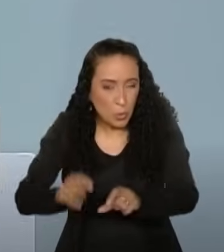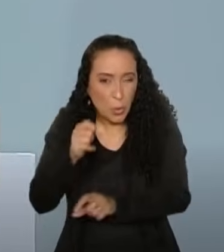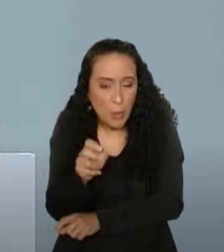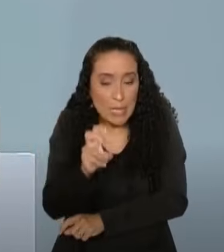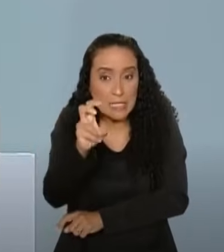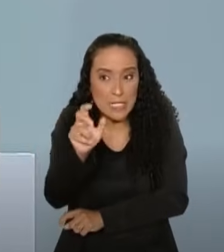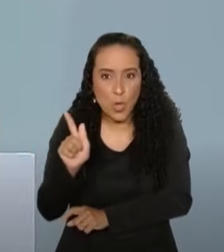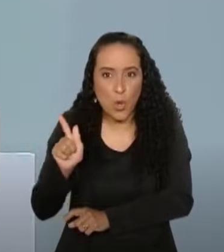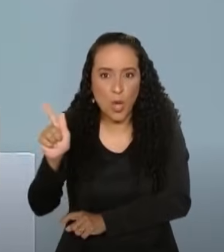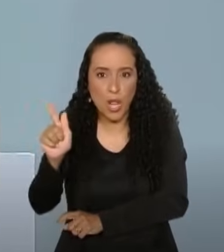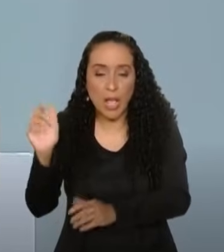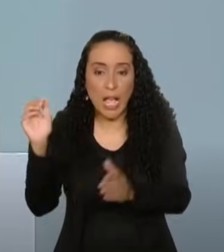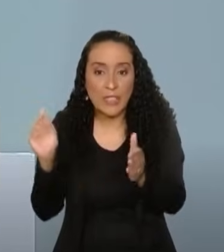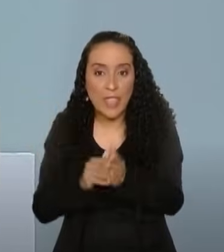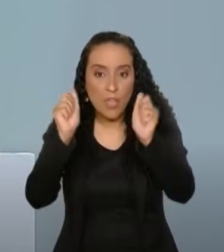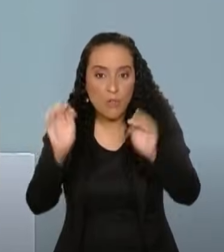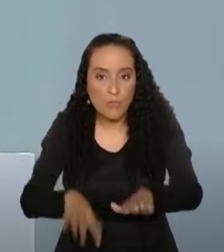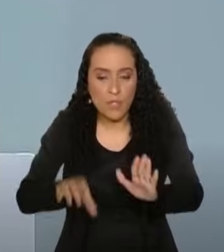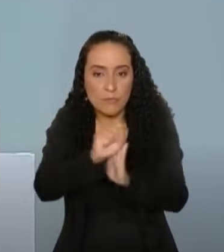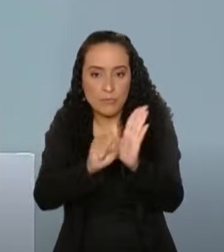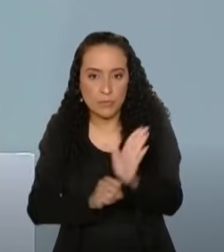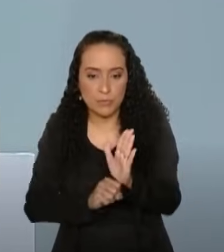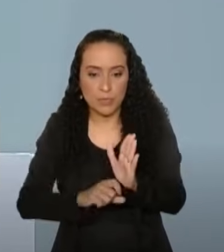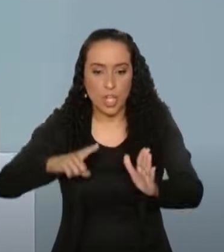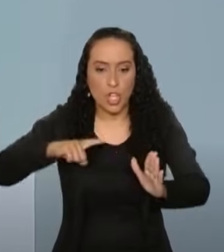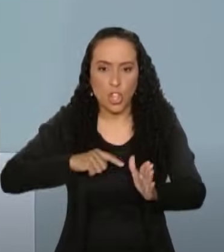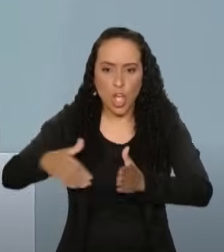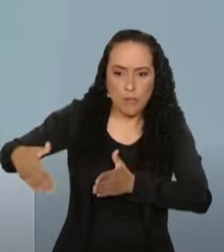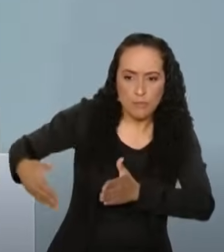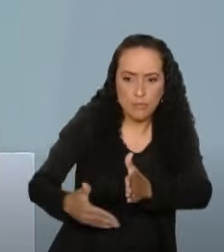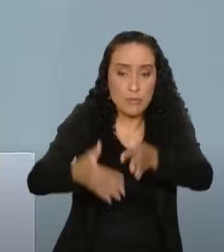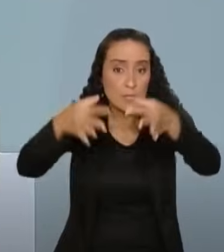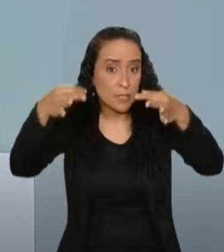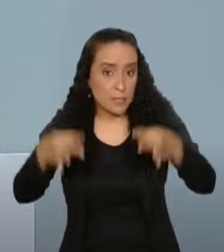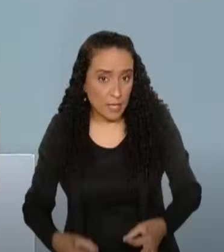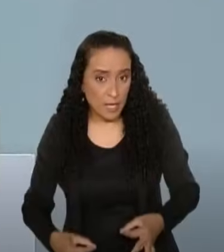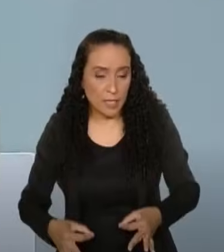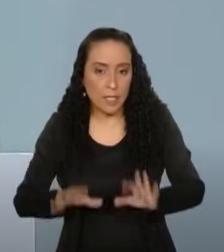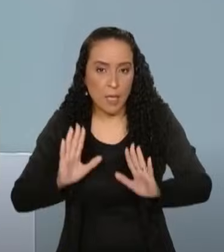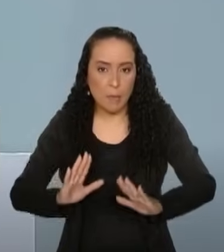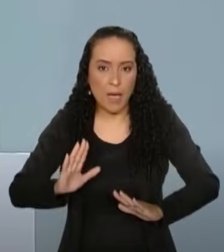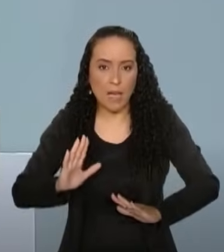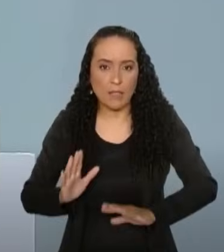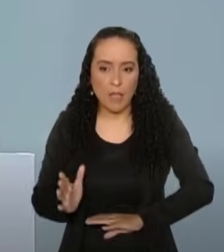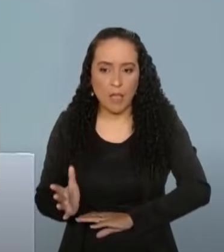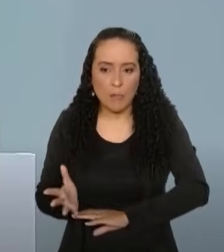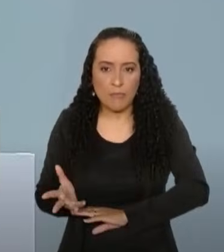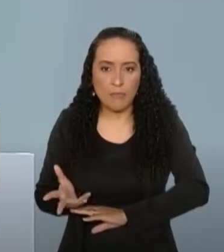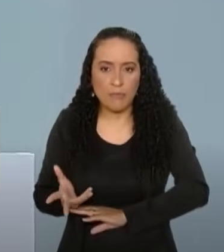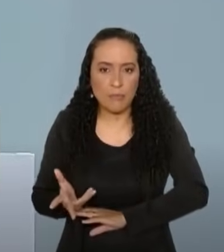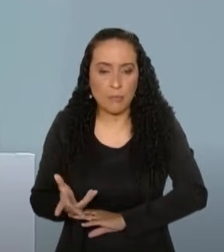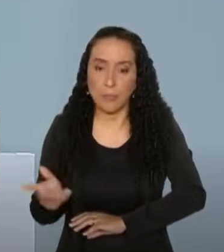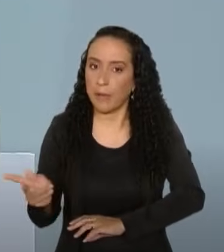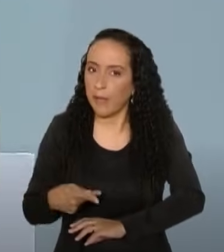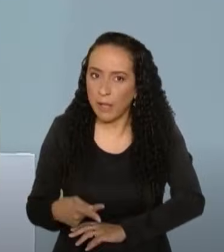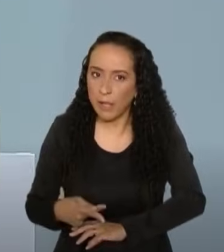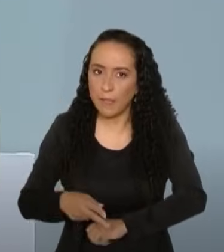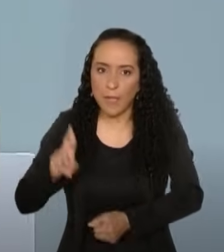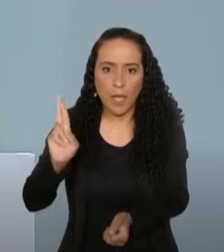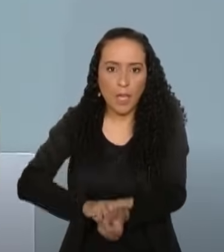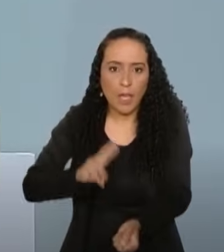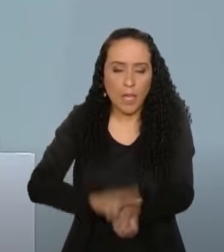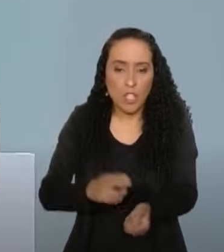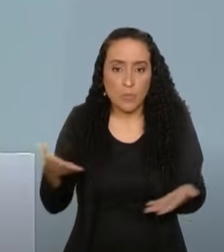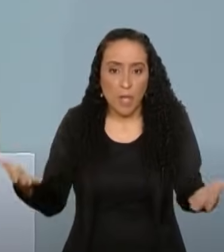o fim do século. Estamos andando na direção certa, mas na velocidade errada. No ritmo